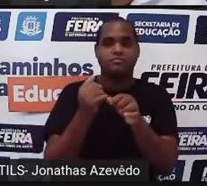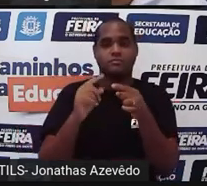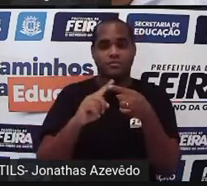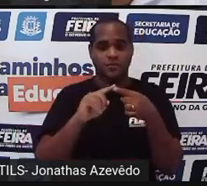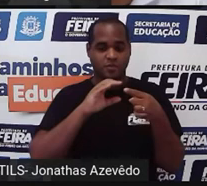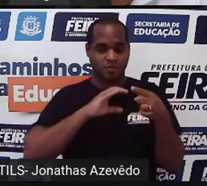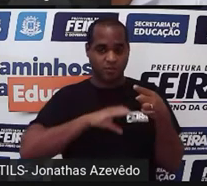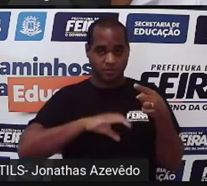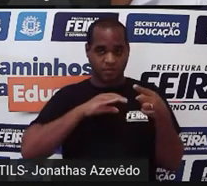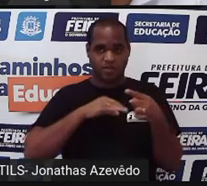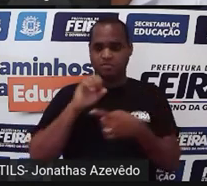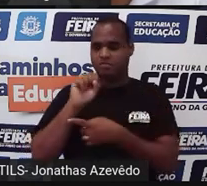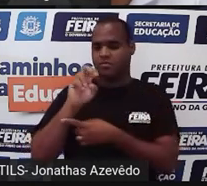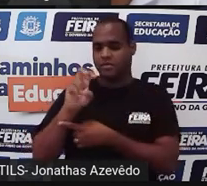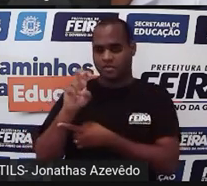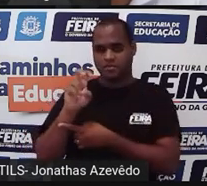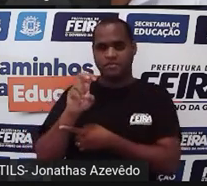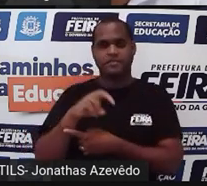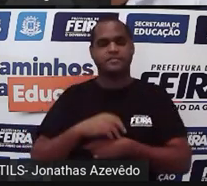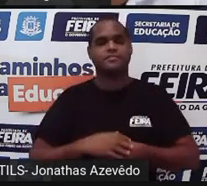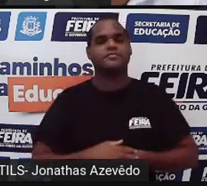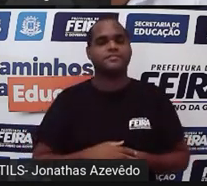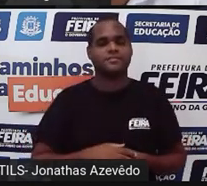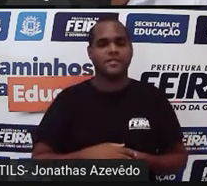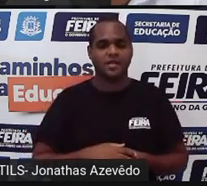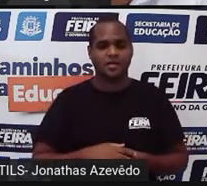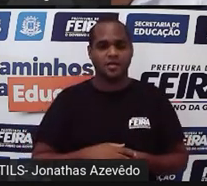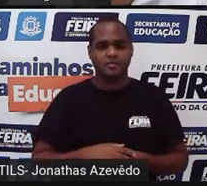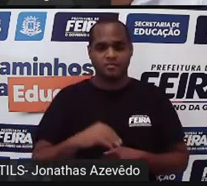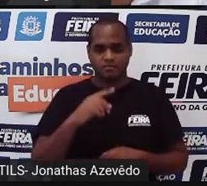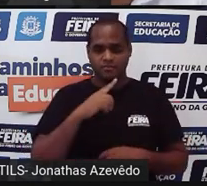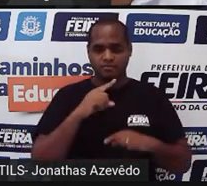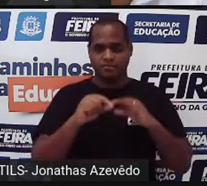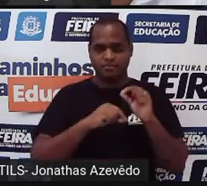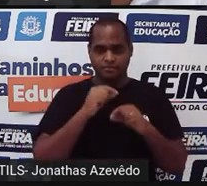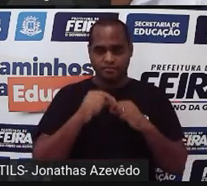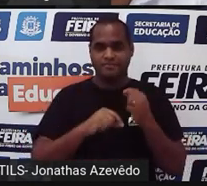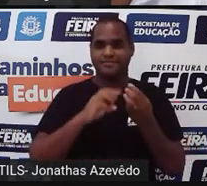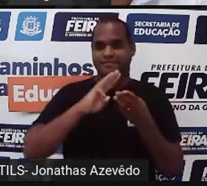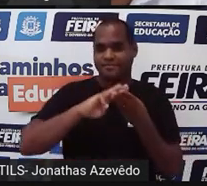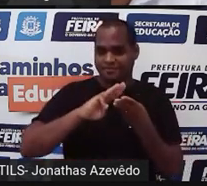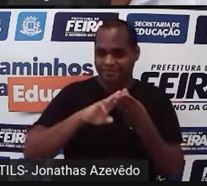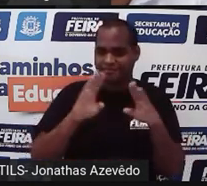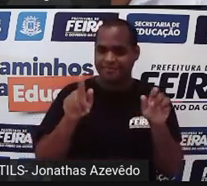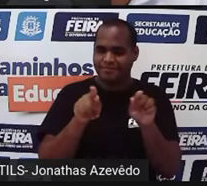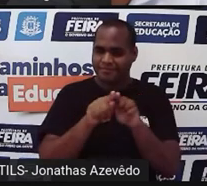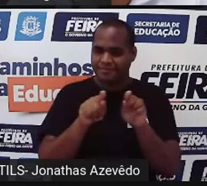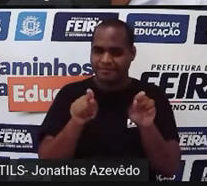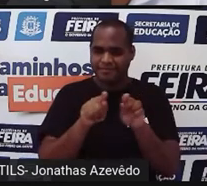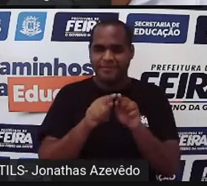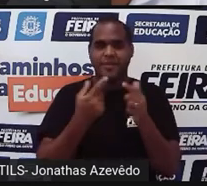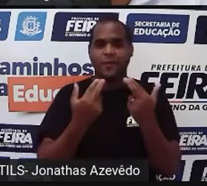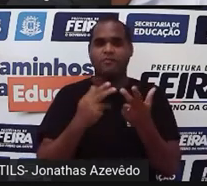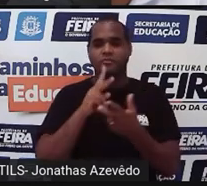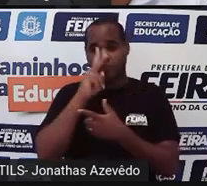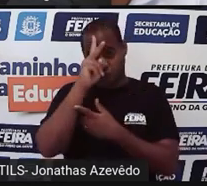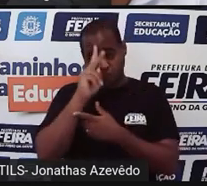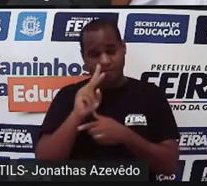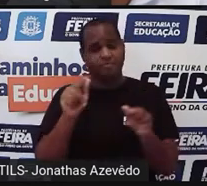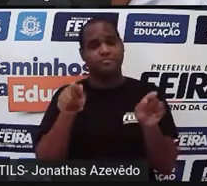alunos. Prontinho. Da mesma forma, eu vou fazer com matemática e vou fazer com